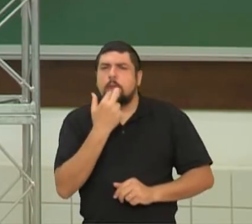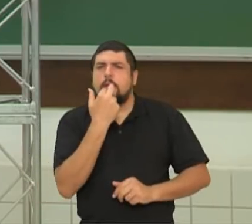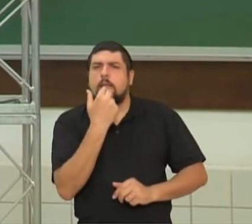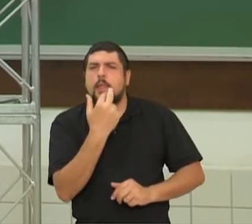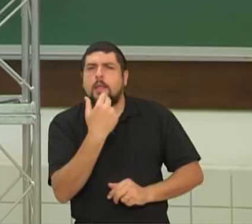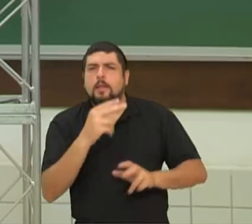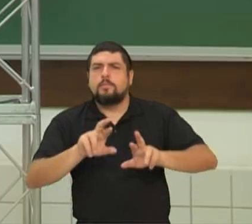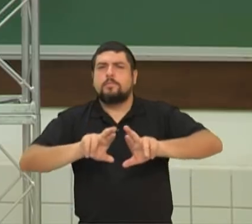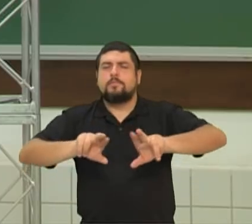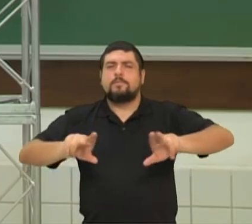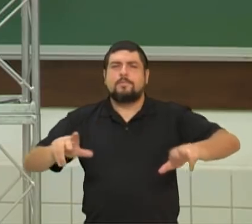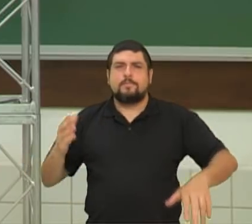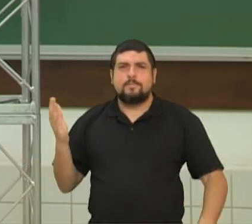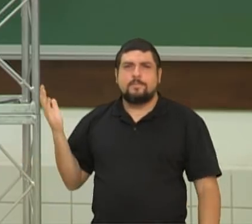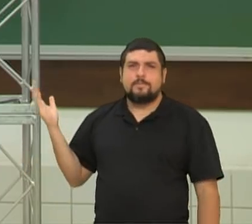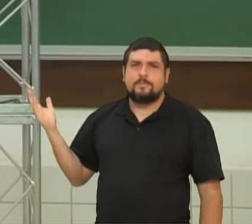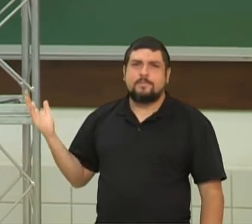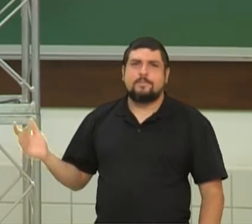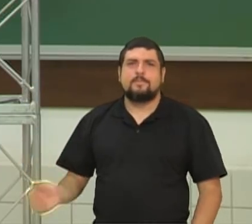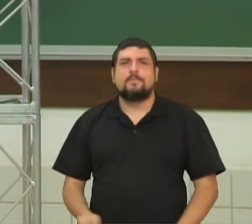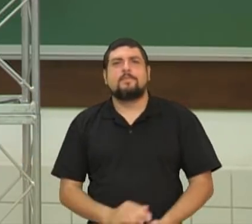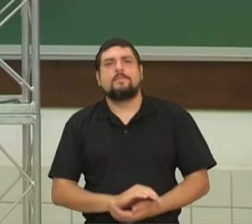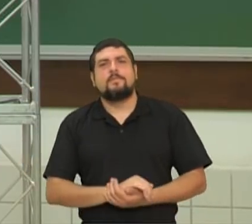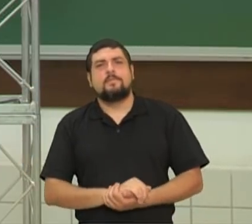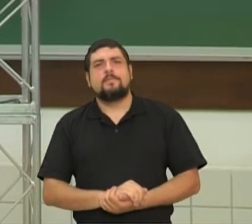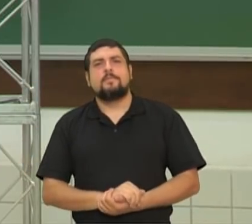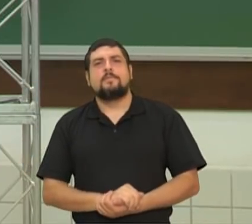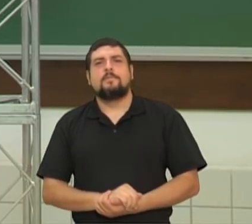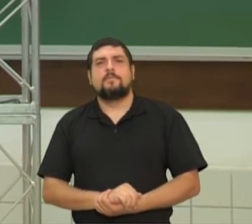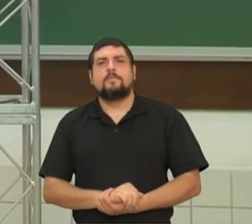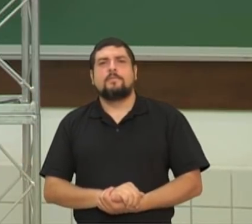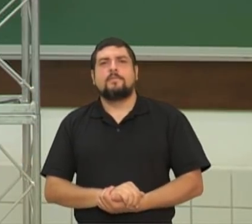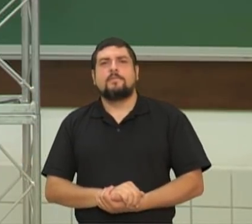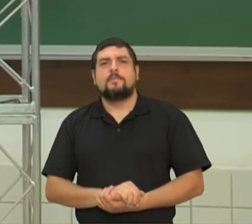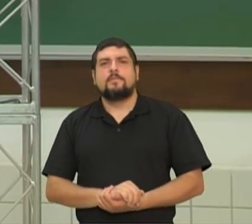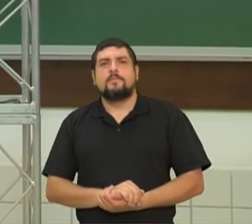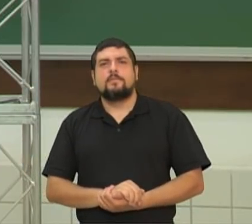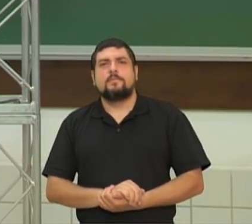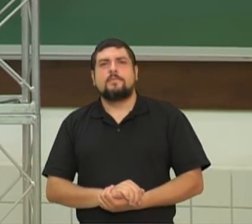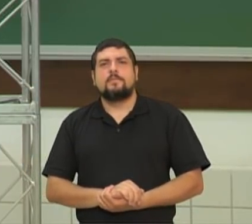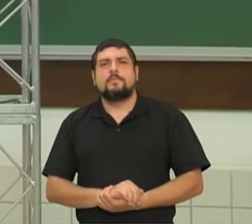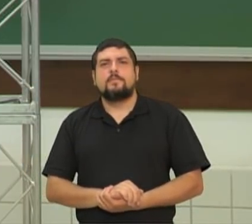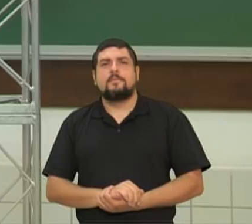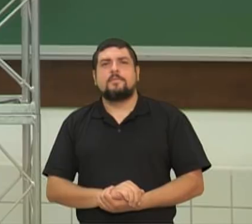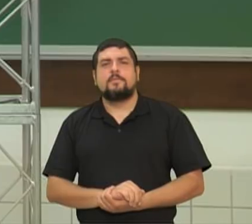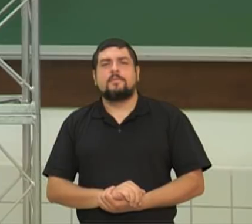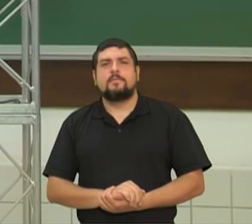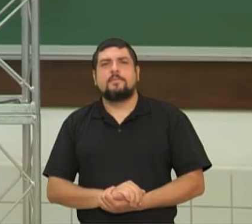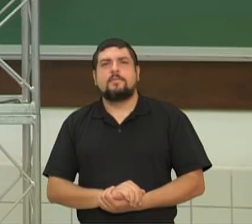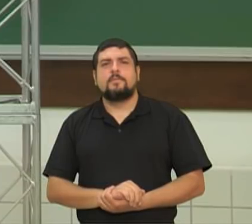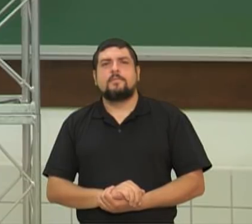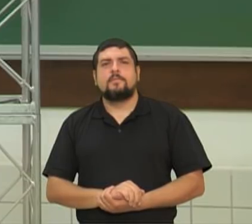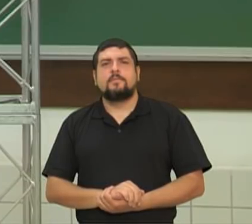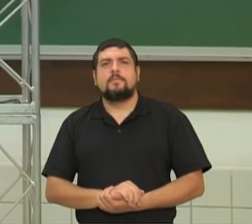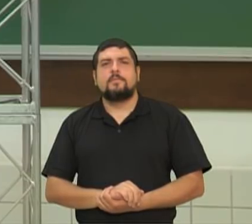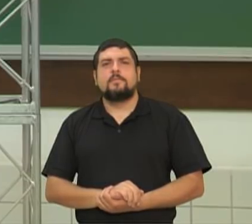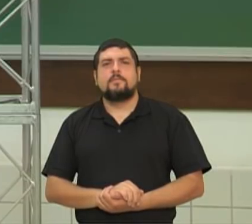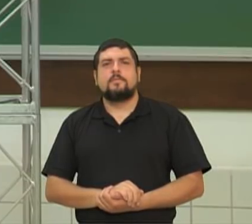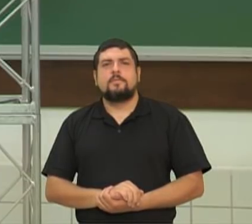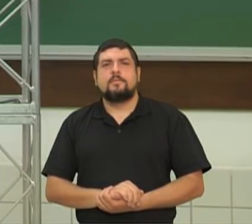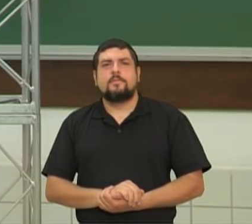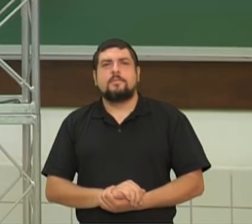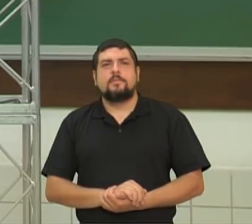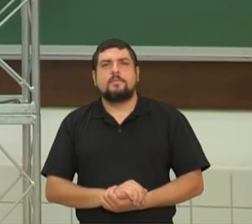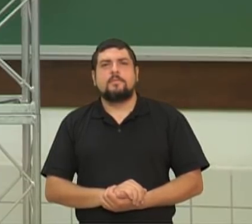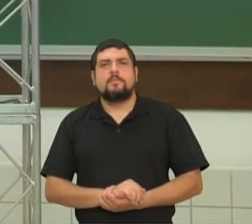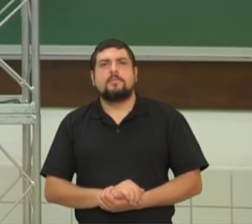islamismo. Namastê ou namaskara para quem é do budismo ou das religiões orientais. Axé para quem é de